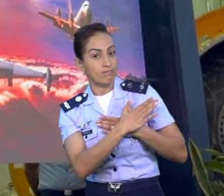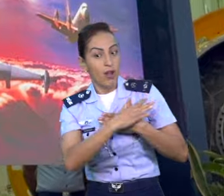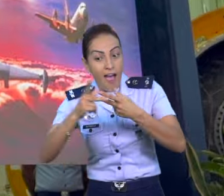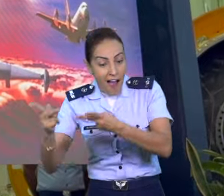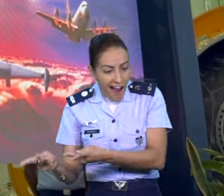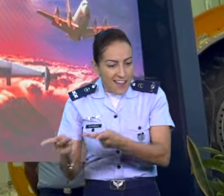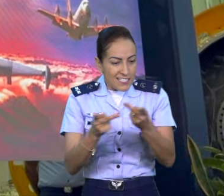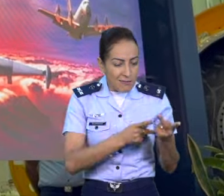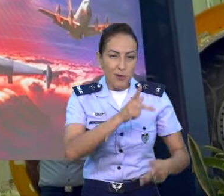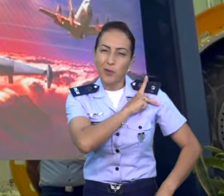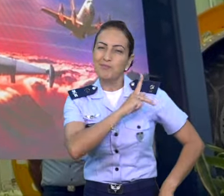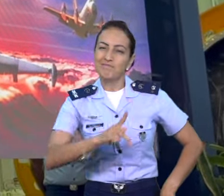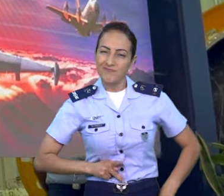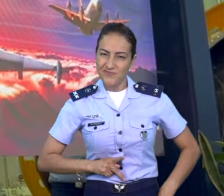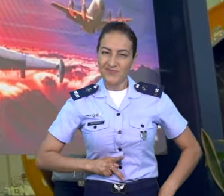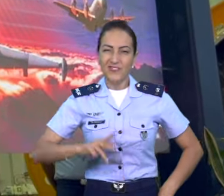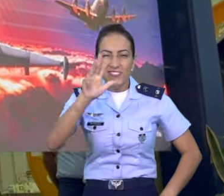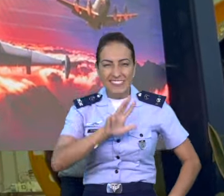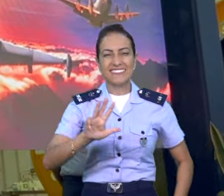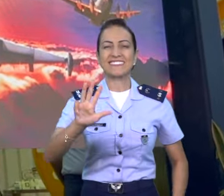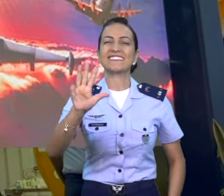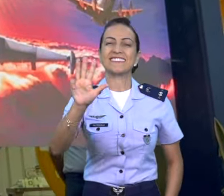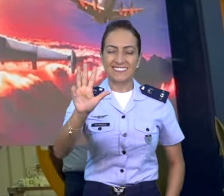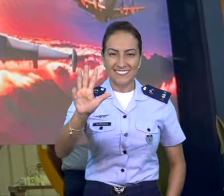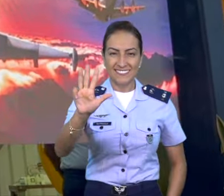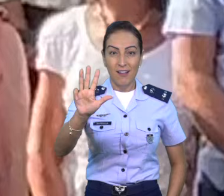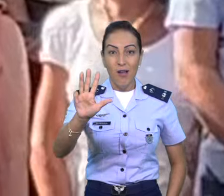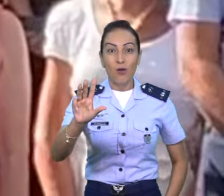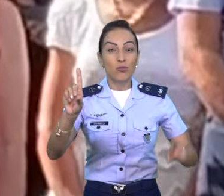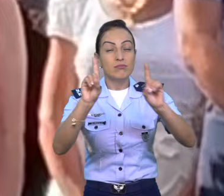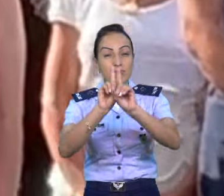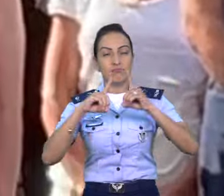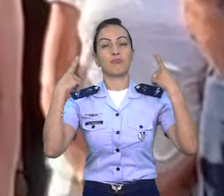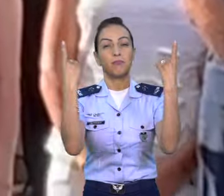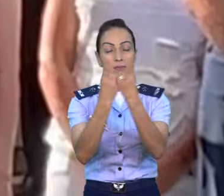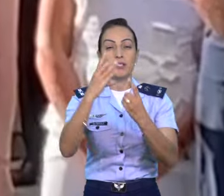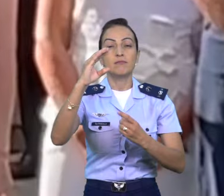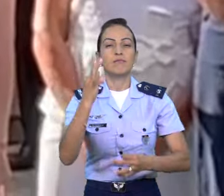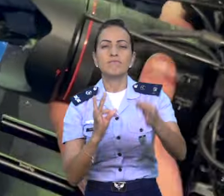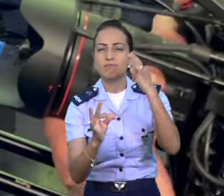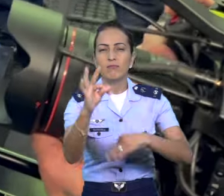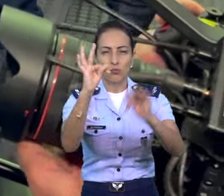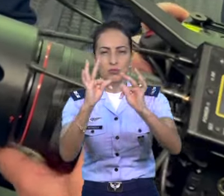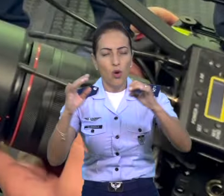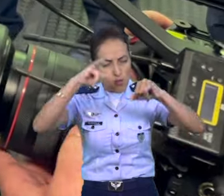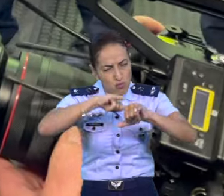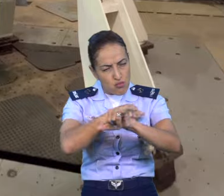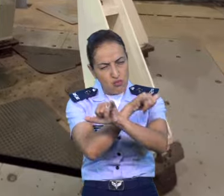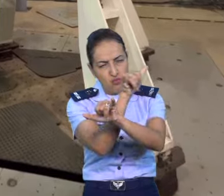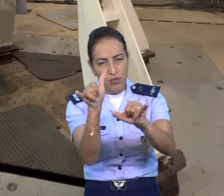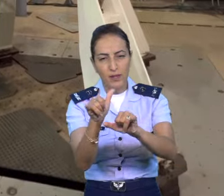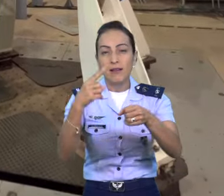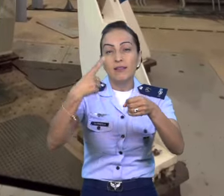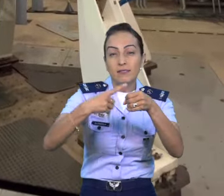Aeronáutica receberam o presidente da República, Luiz Inácio Lula da Silva, no Departamento de Ciência e Tecnologia